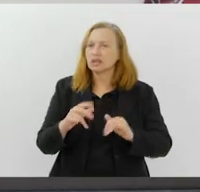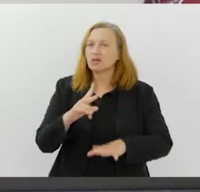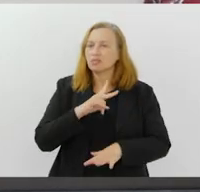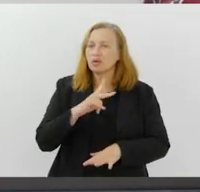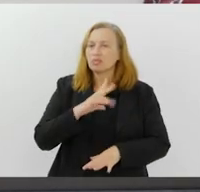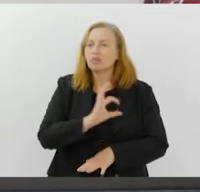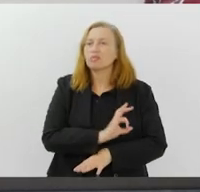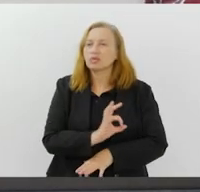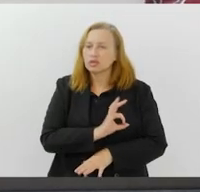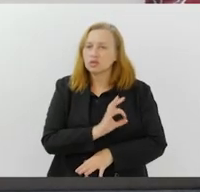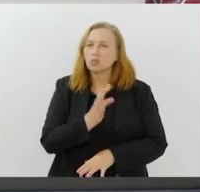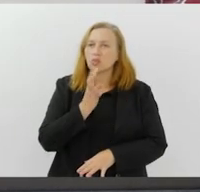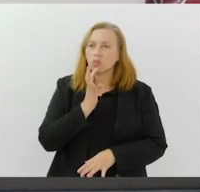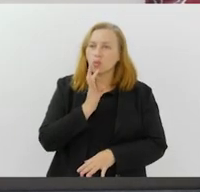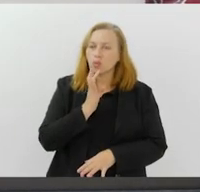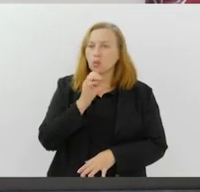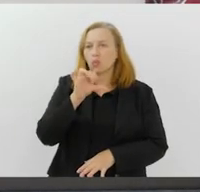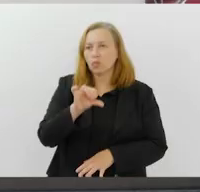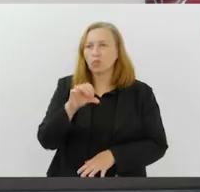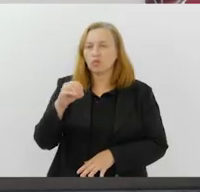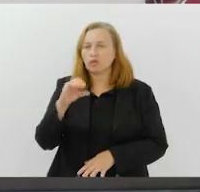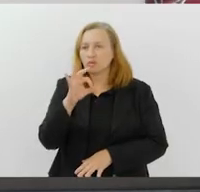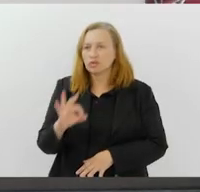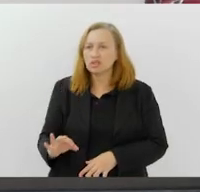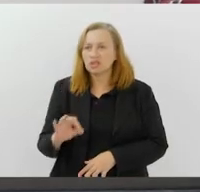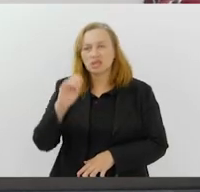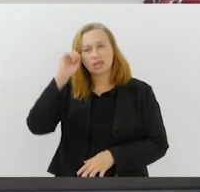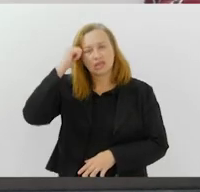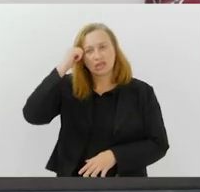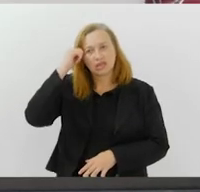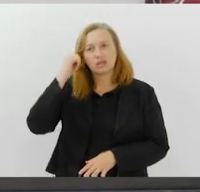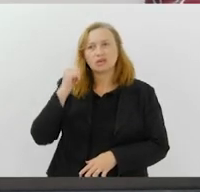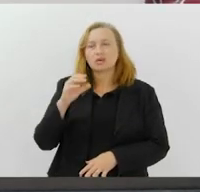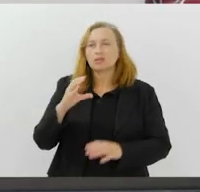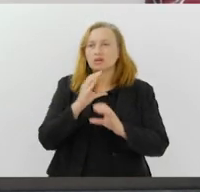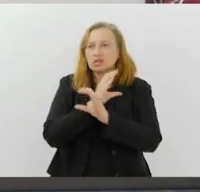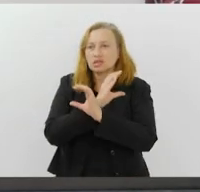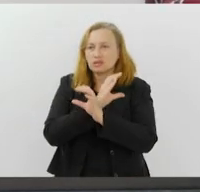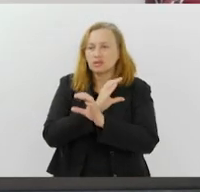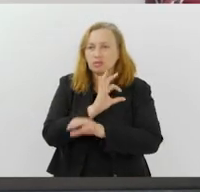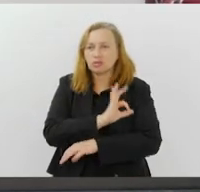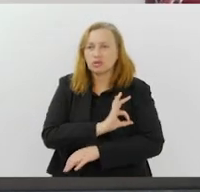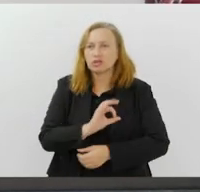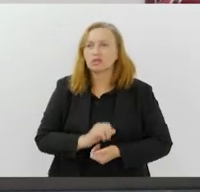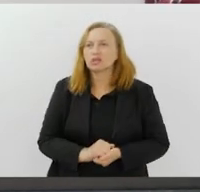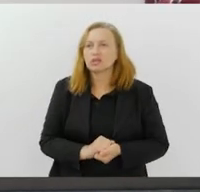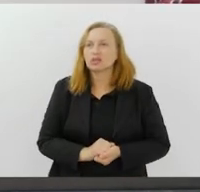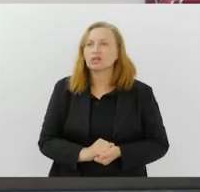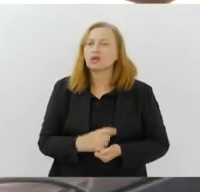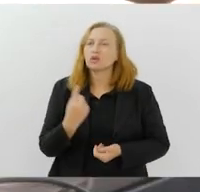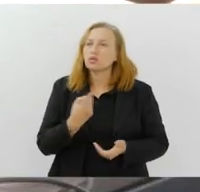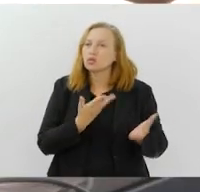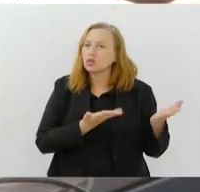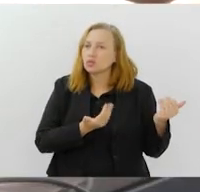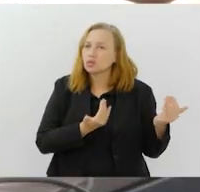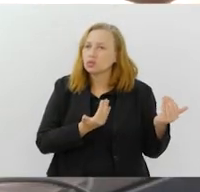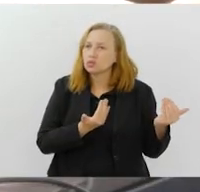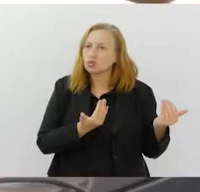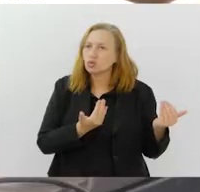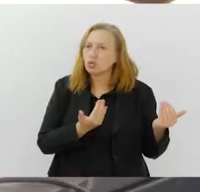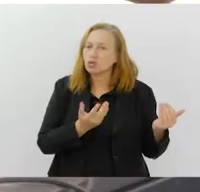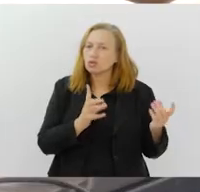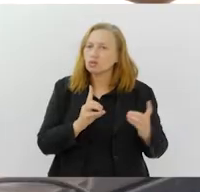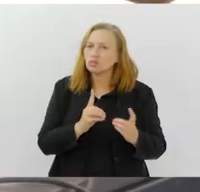polícia reconheceu que 90% eram eram negros a polícia civil Polícia Civil os nossos jovens quando são abordados